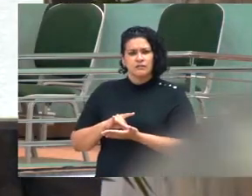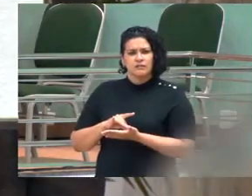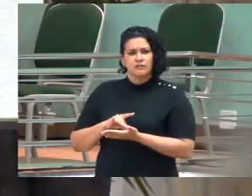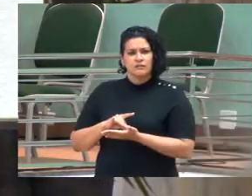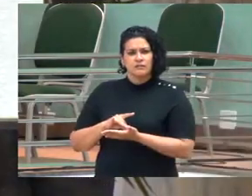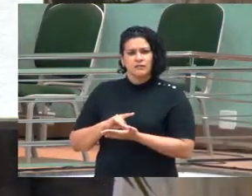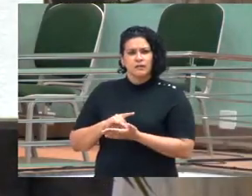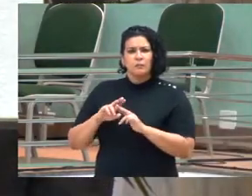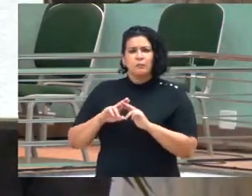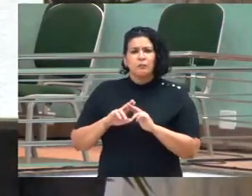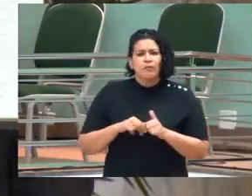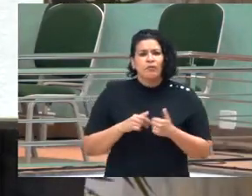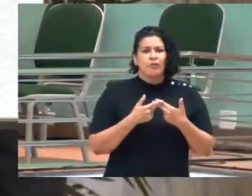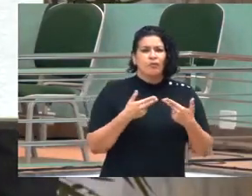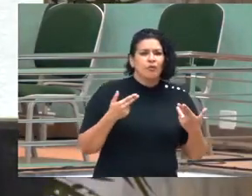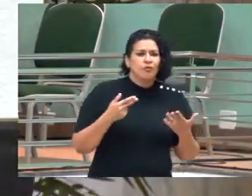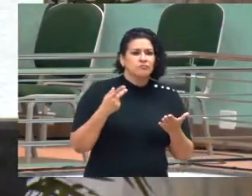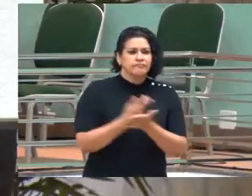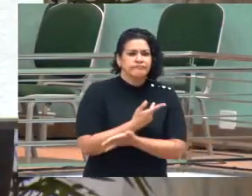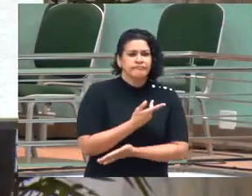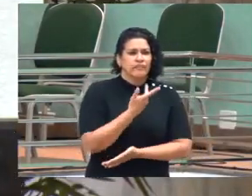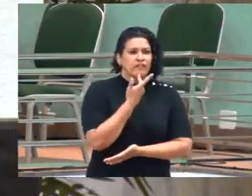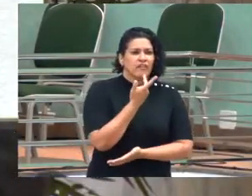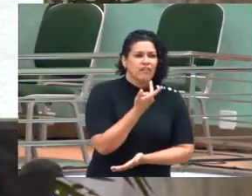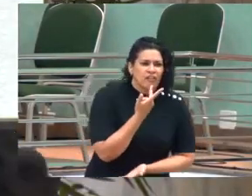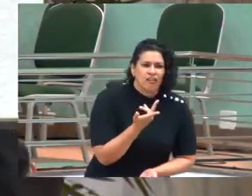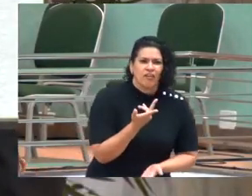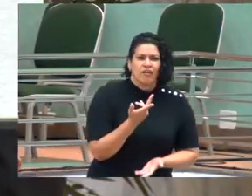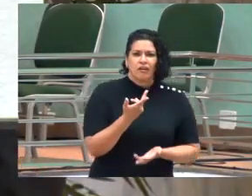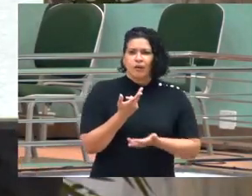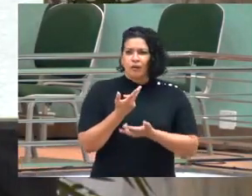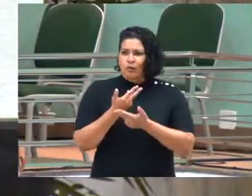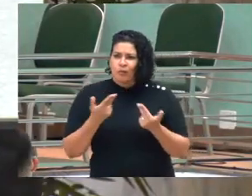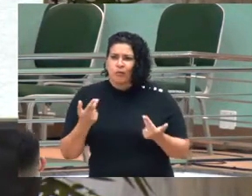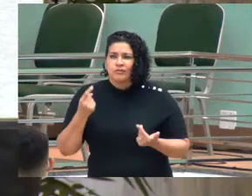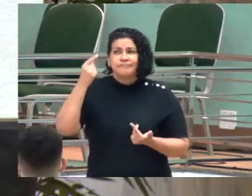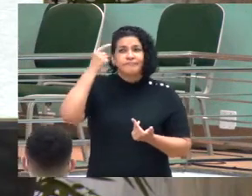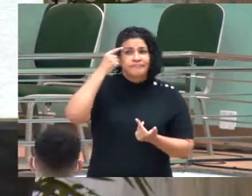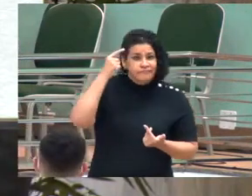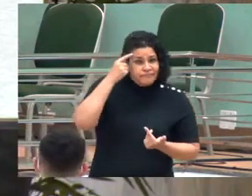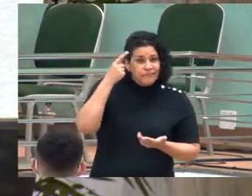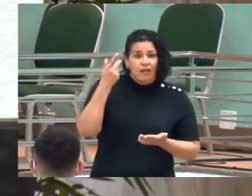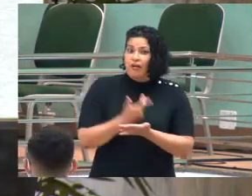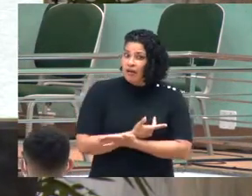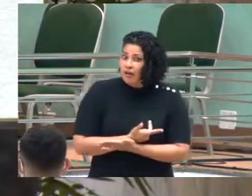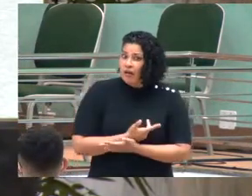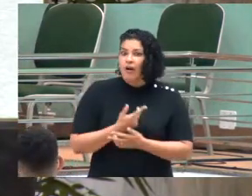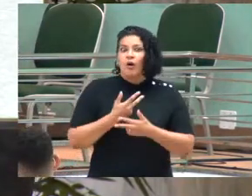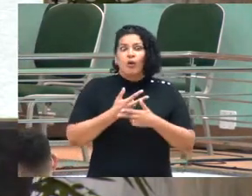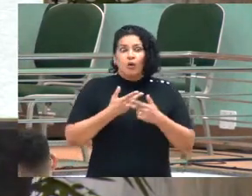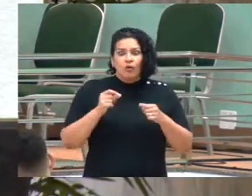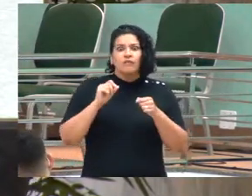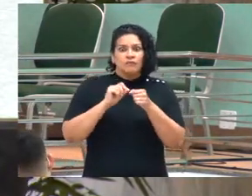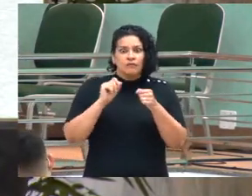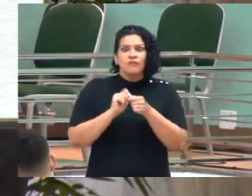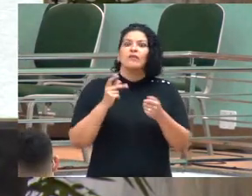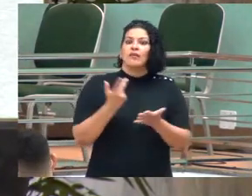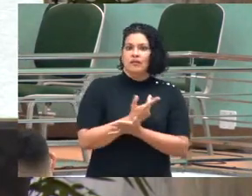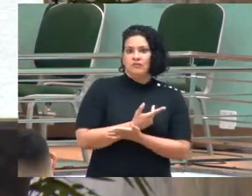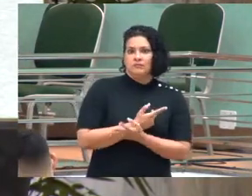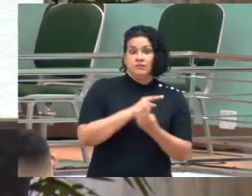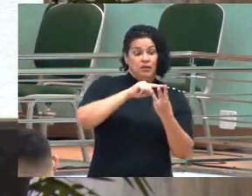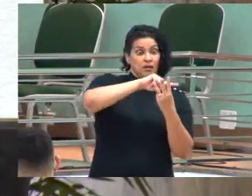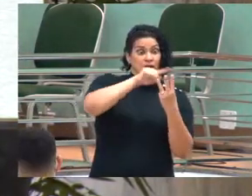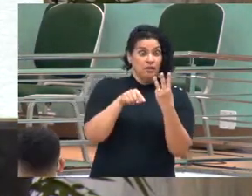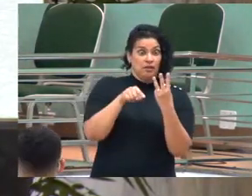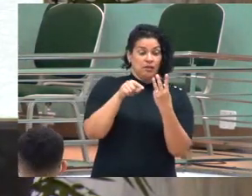que você tem falado. Por aquilo que você tem feito. Por aquilo que você tem pensado. Corrige sua vida com Jesus nessa